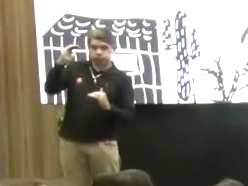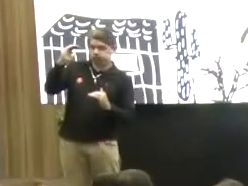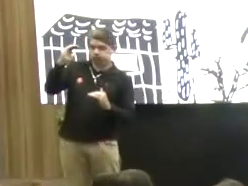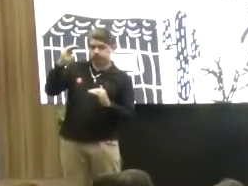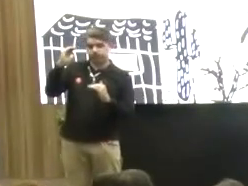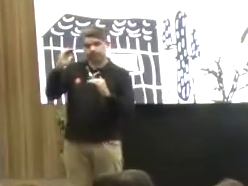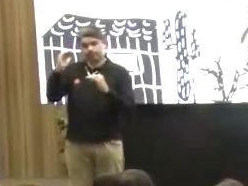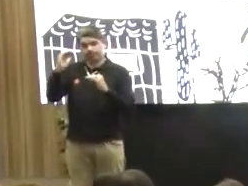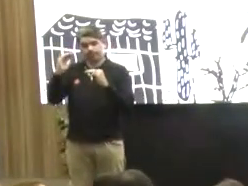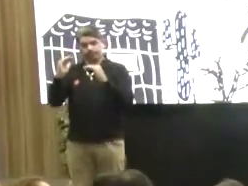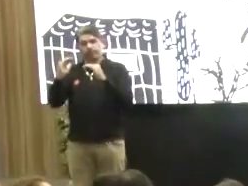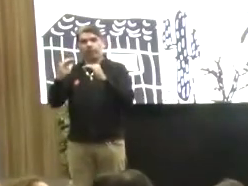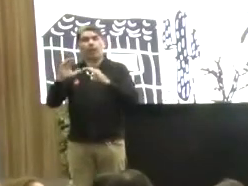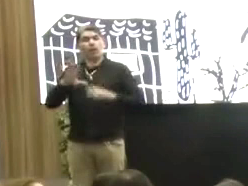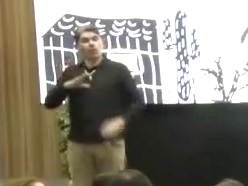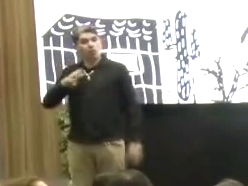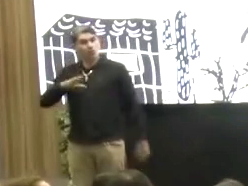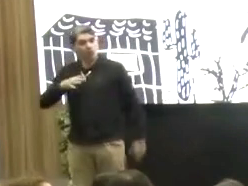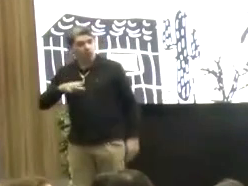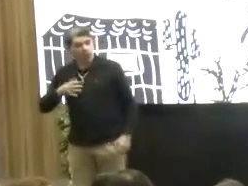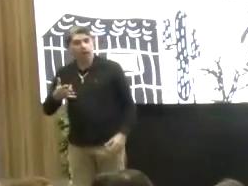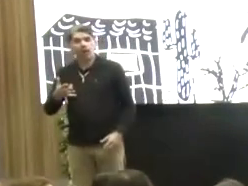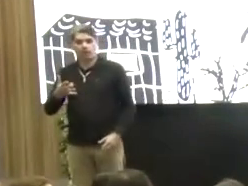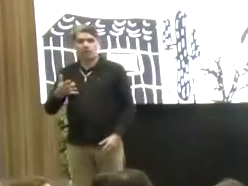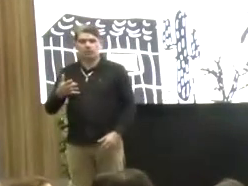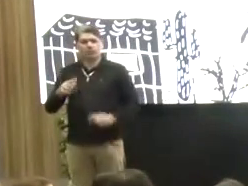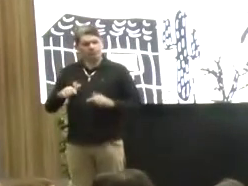coragem, né, para ousar